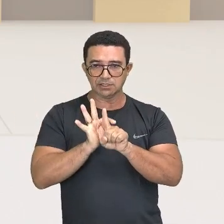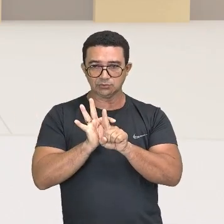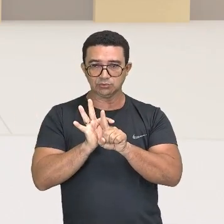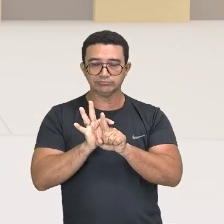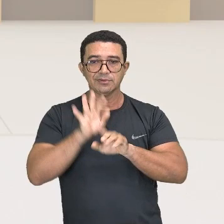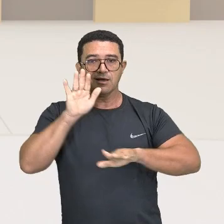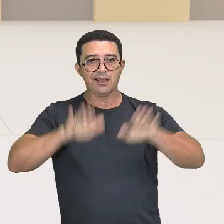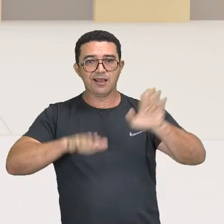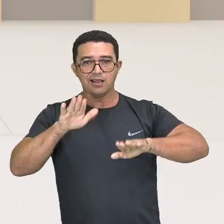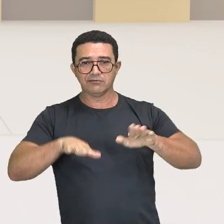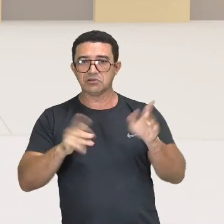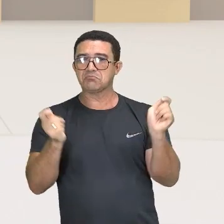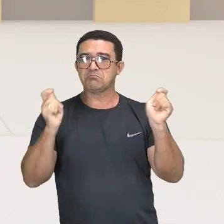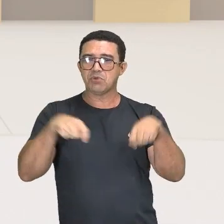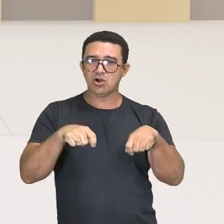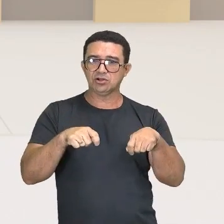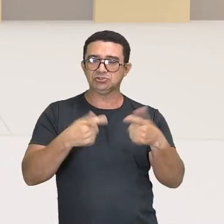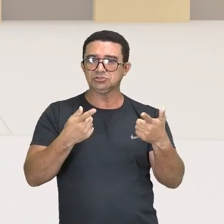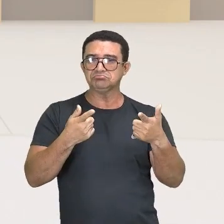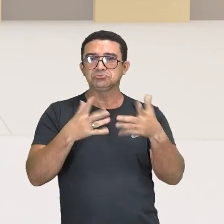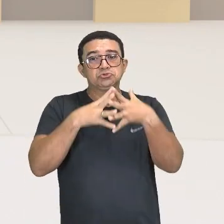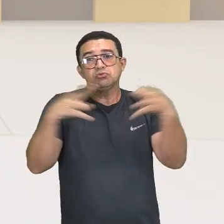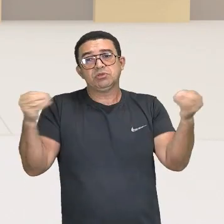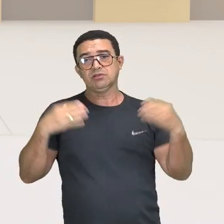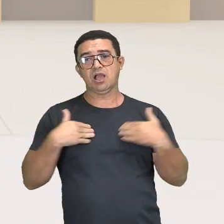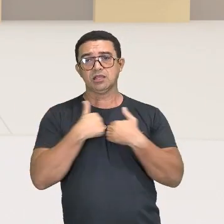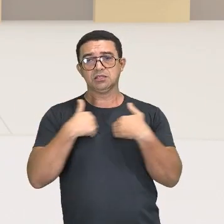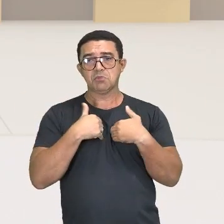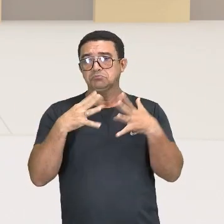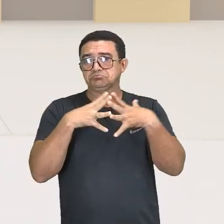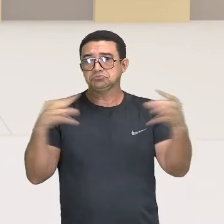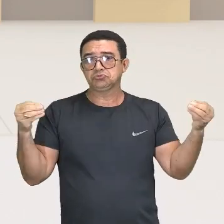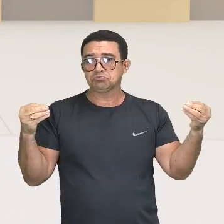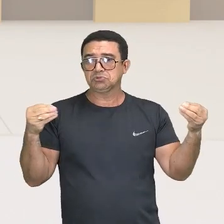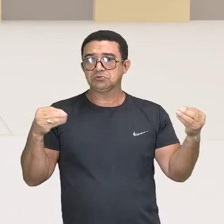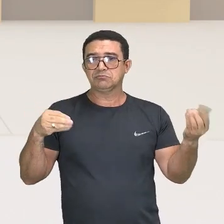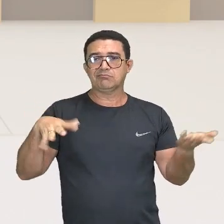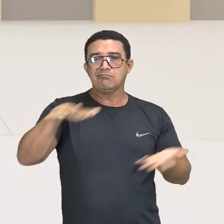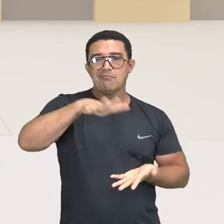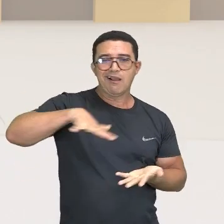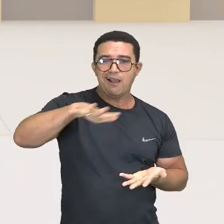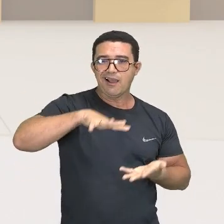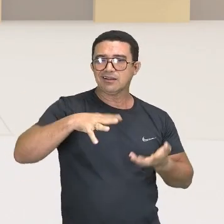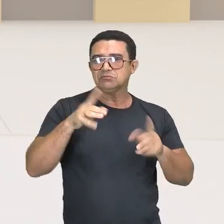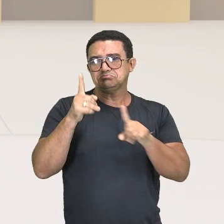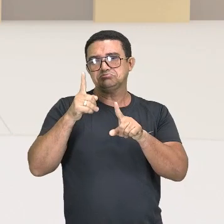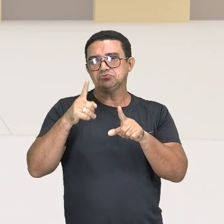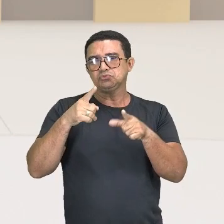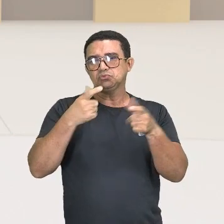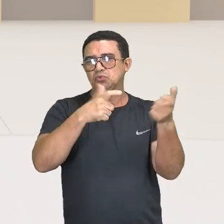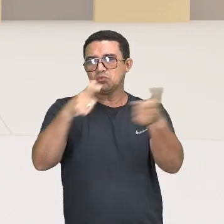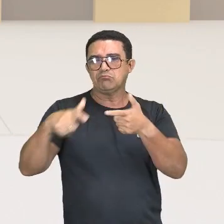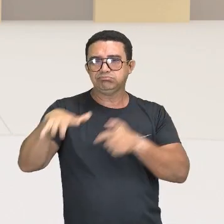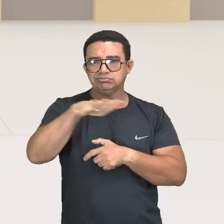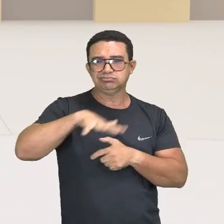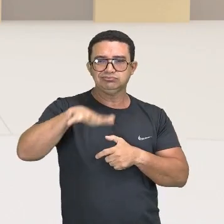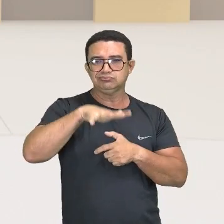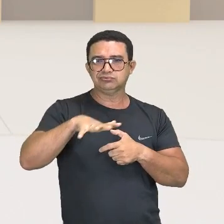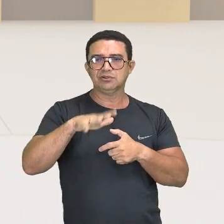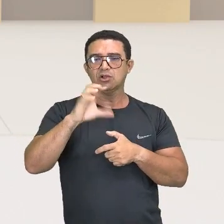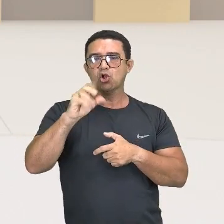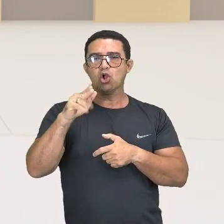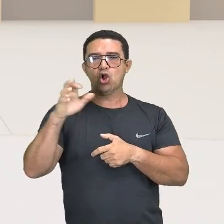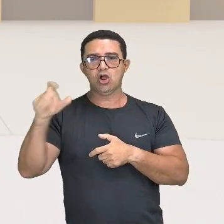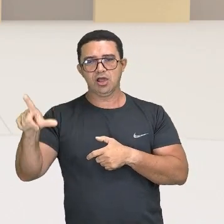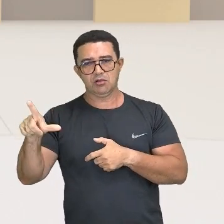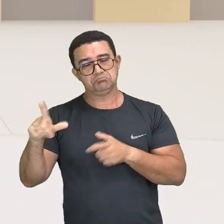podendo chegar a essa extinção, até mesmo uma grande perda uma determinada área desses recifes de corais, aí, como